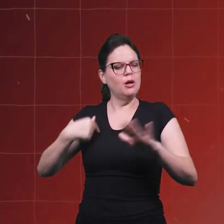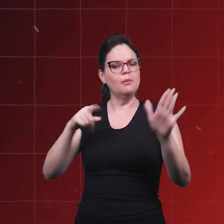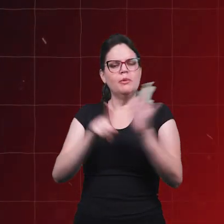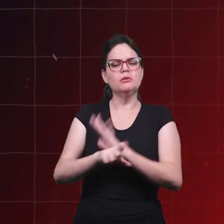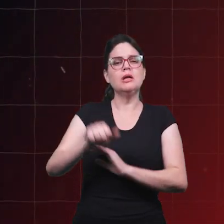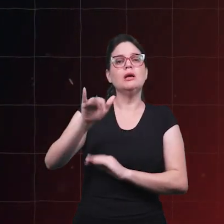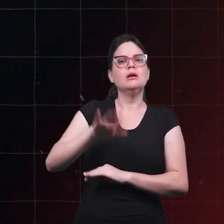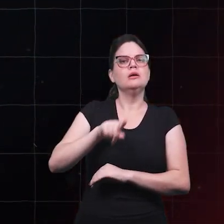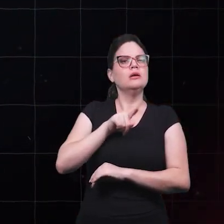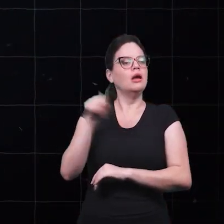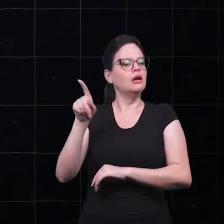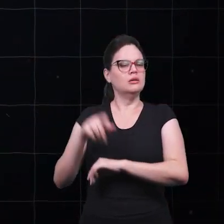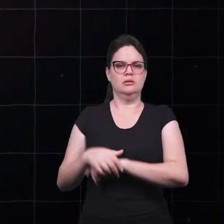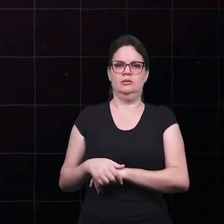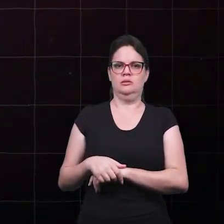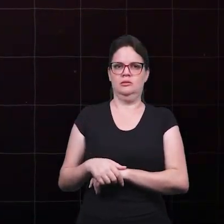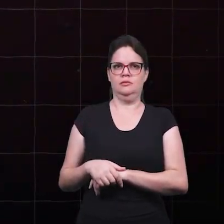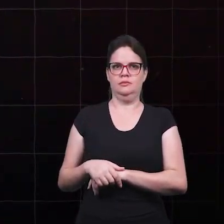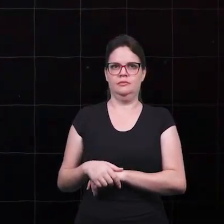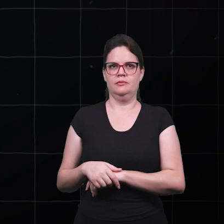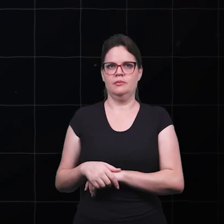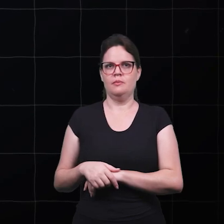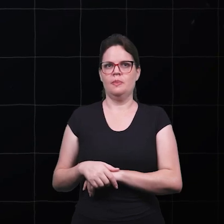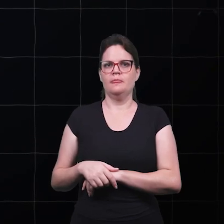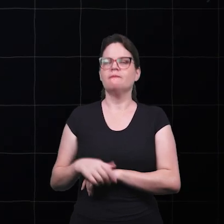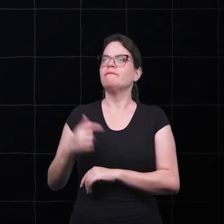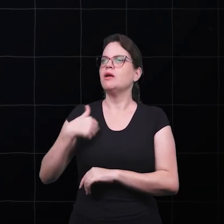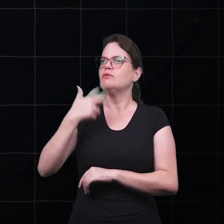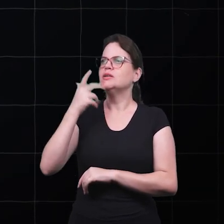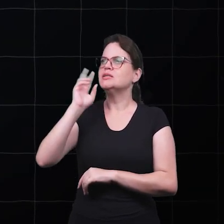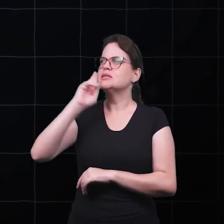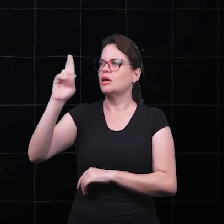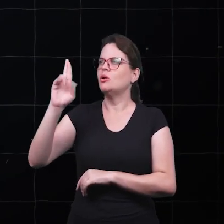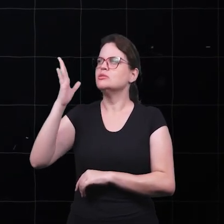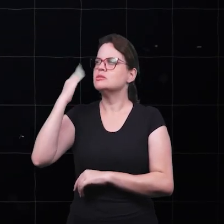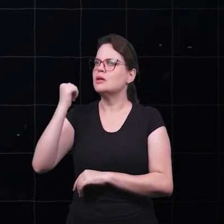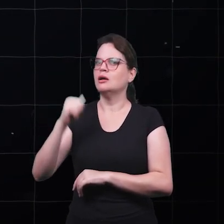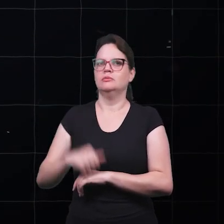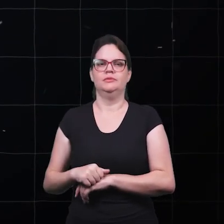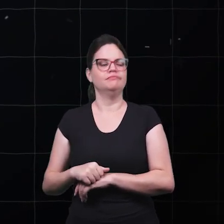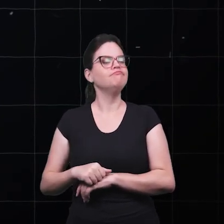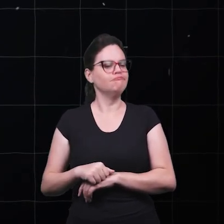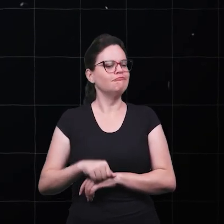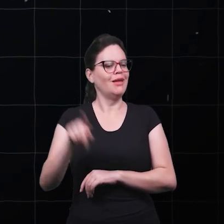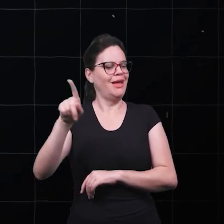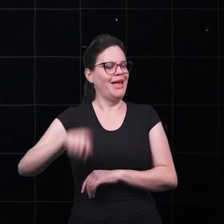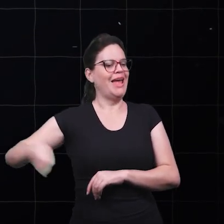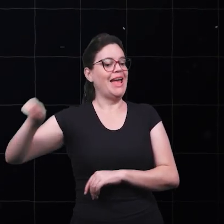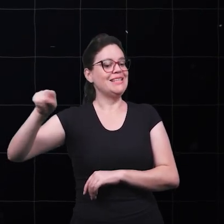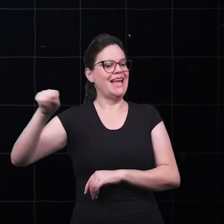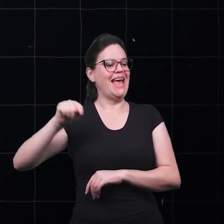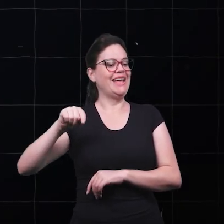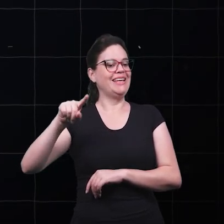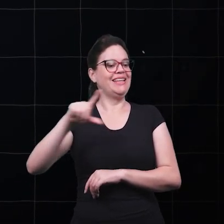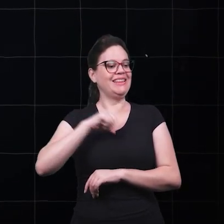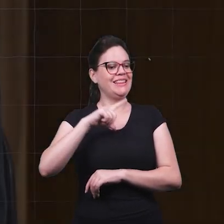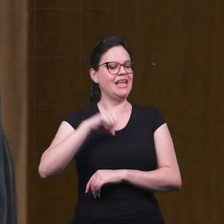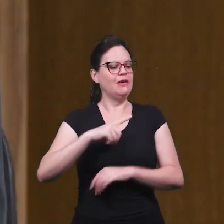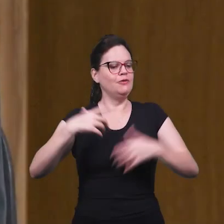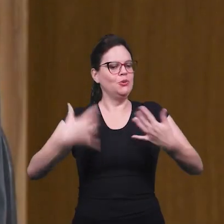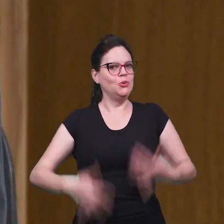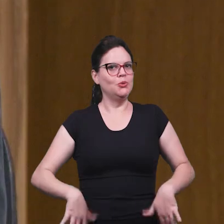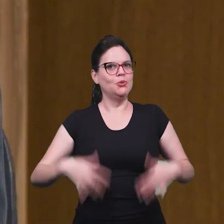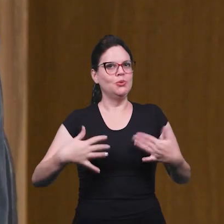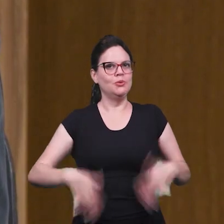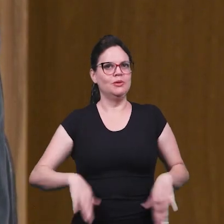disse-lhe, no versículo 14, Senhor, tu sabes. E ele disse-me, estes são os que vieram de grande tribulação,